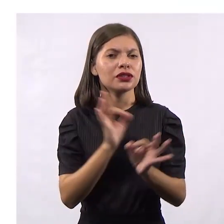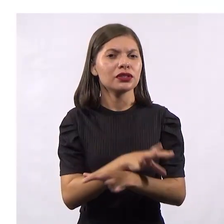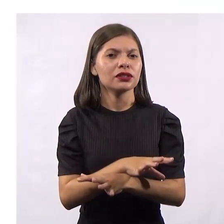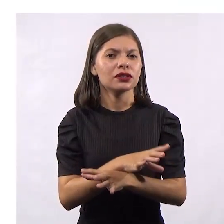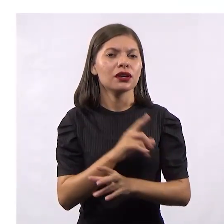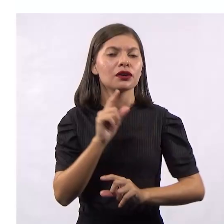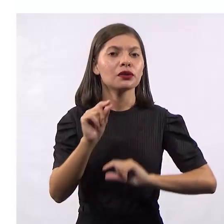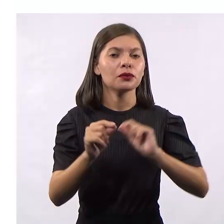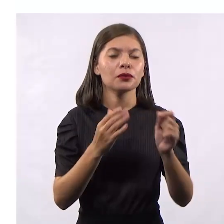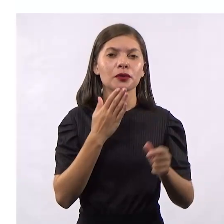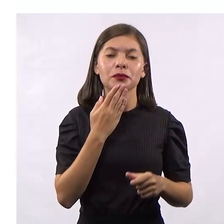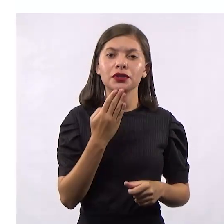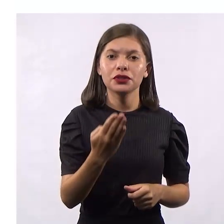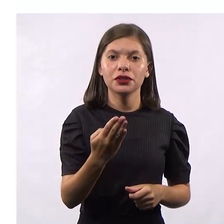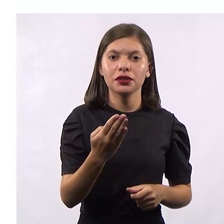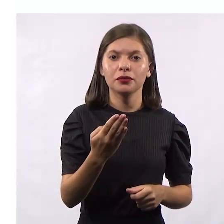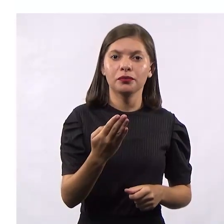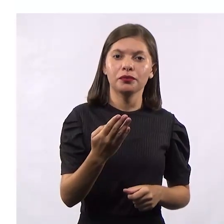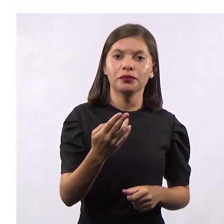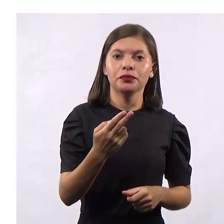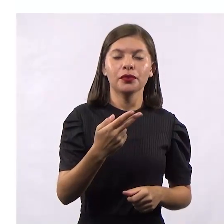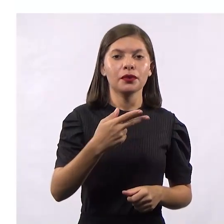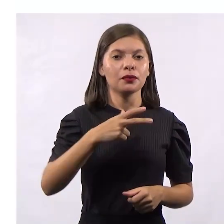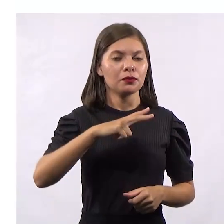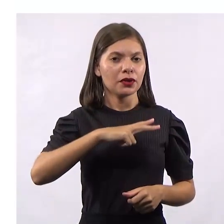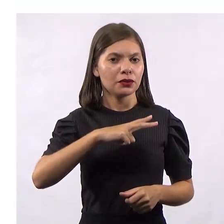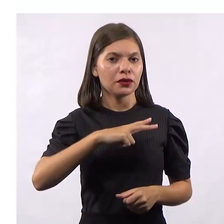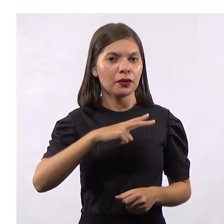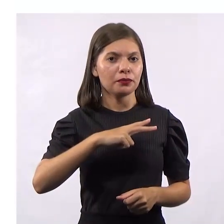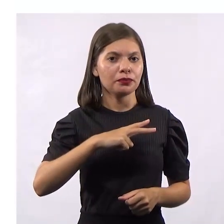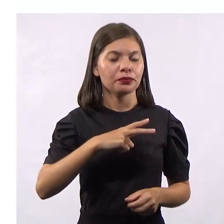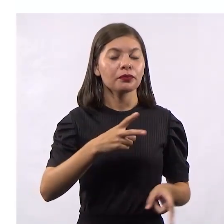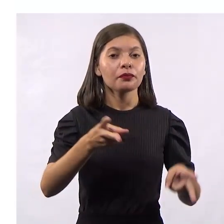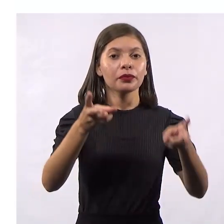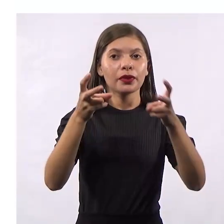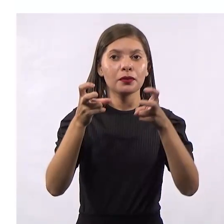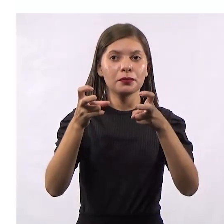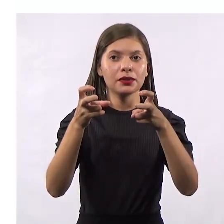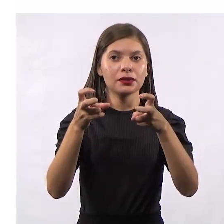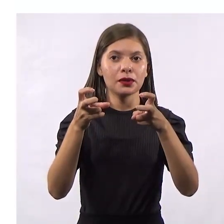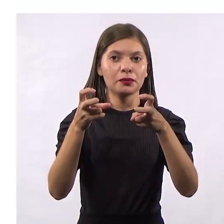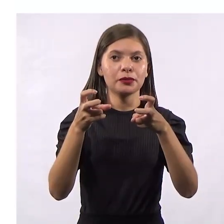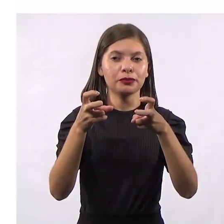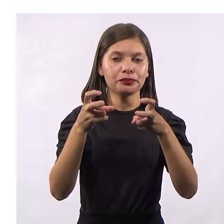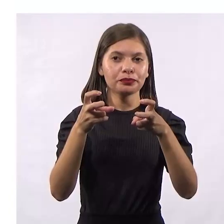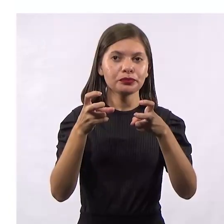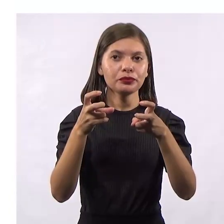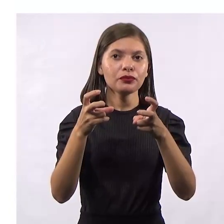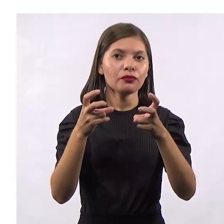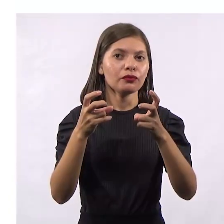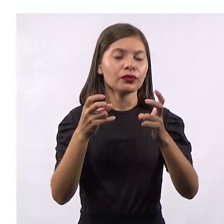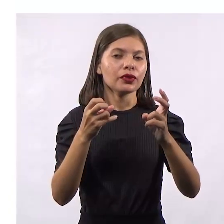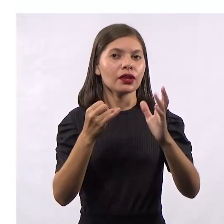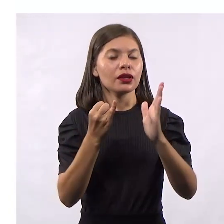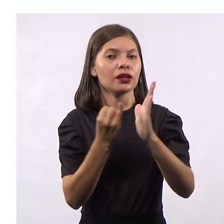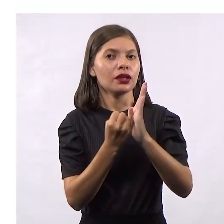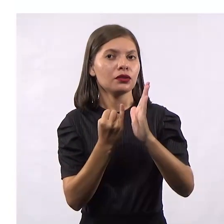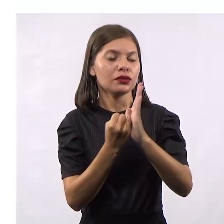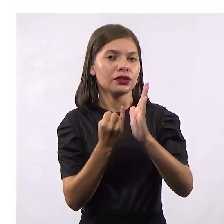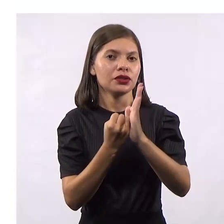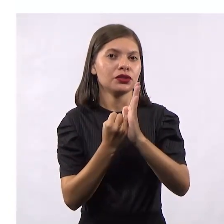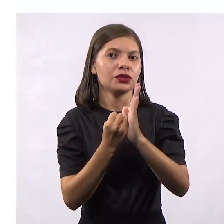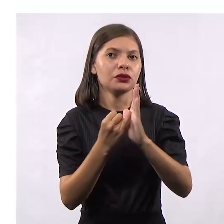pedir extinção é o particular. Então, percebam que no caput e nos incisos